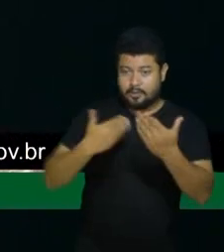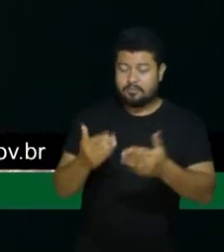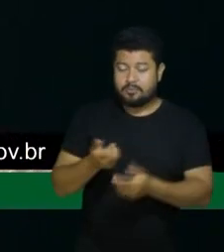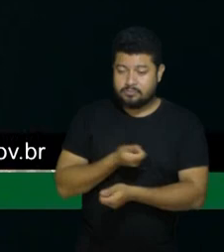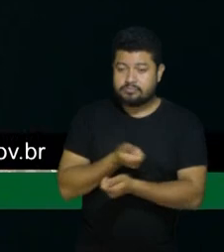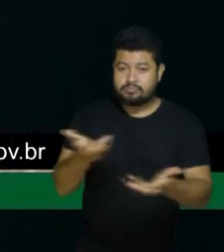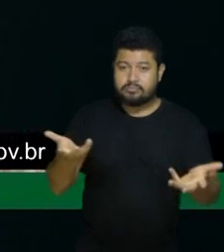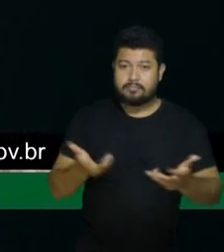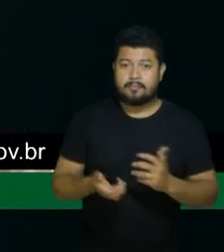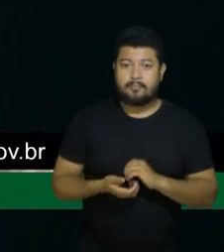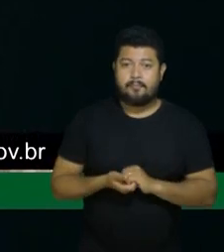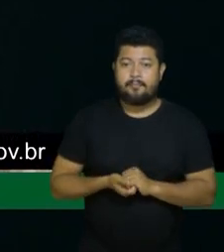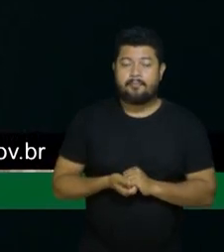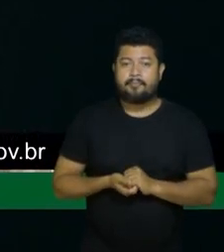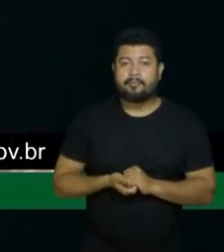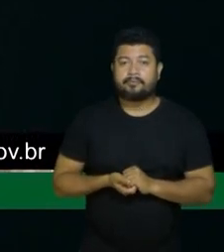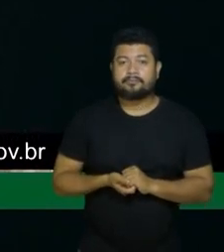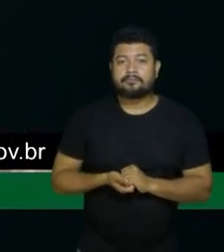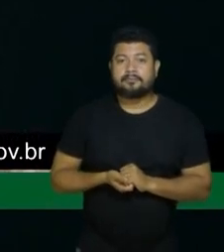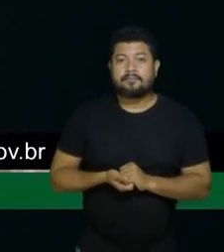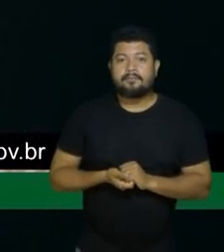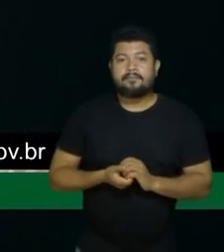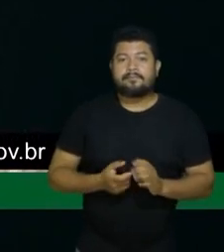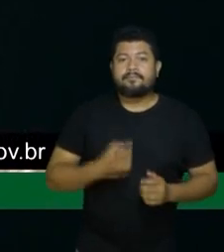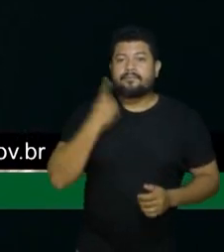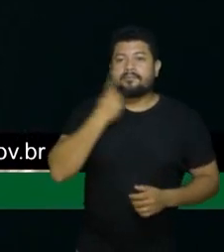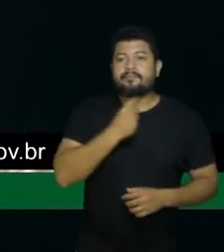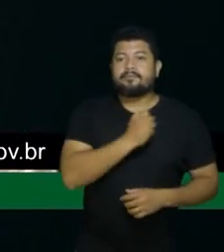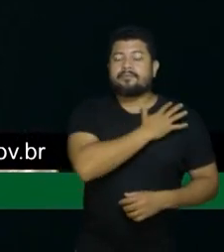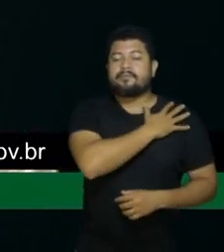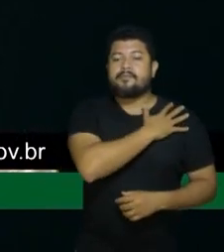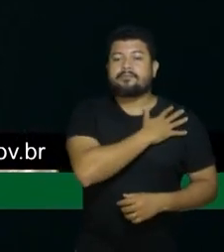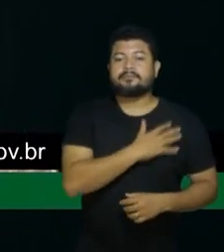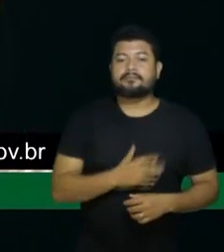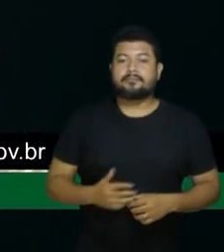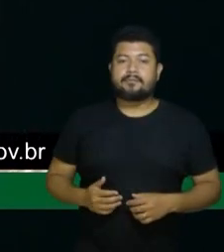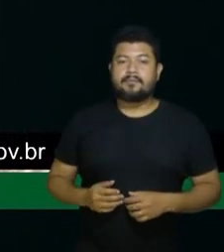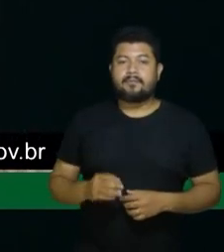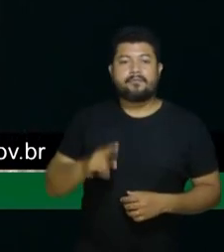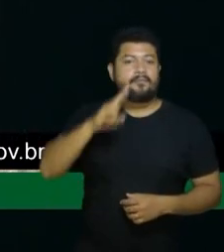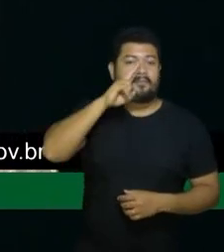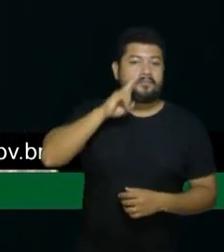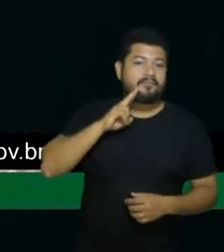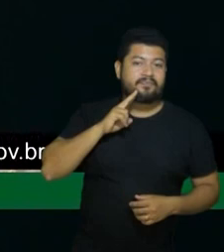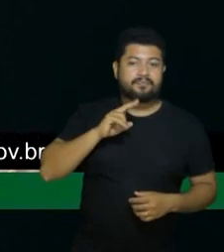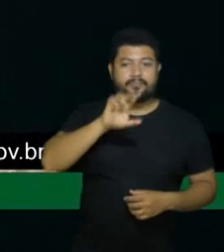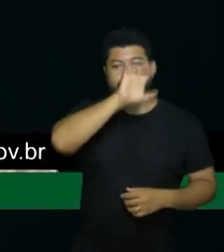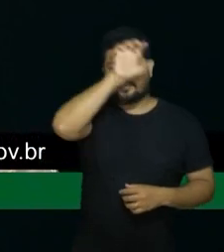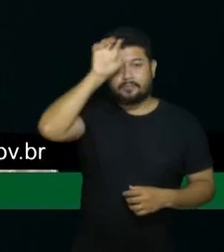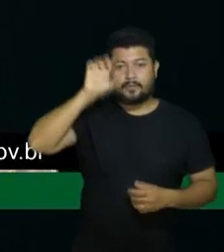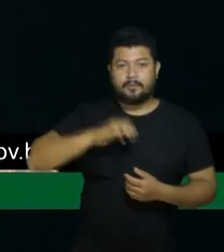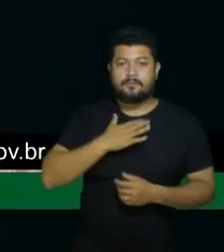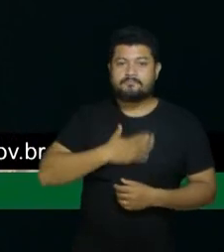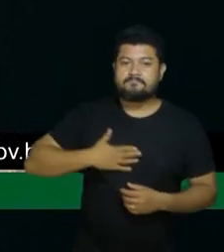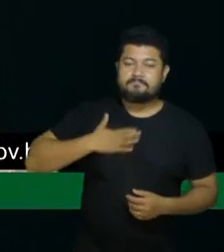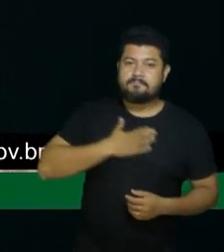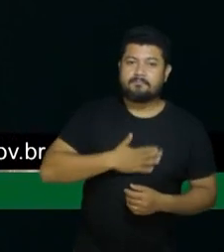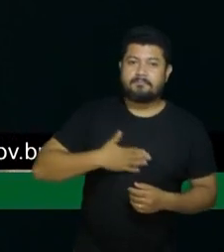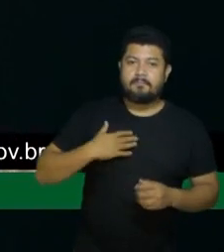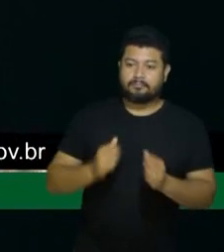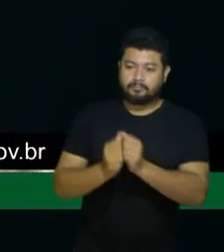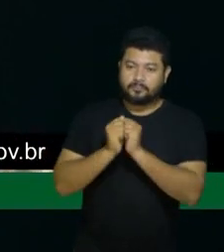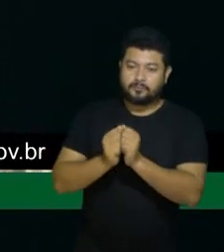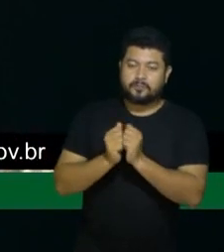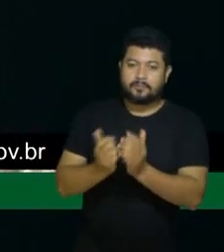também Deputado Napoleão Deputado ivanes Deputado Egídio prazer dividir o